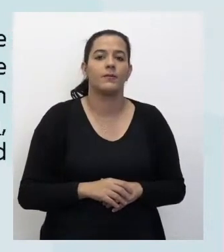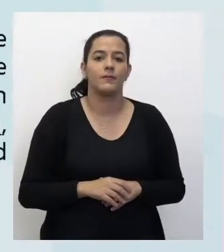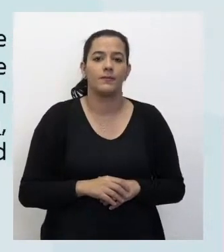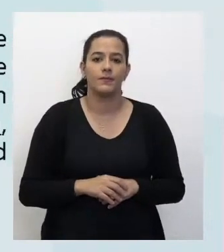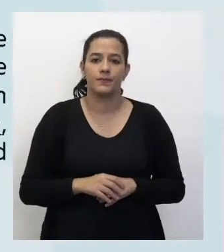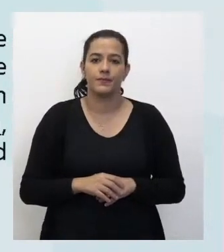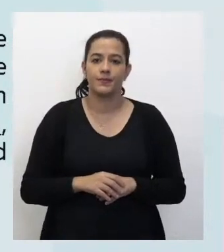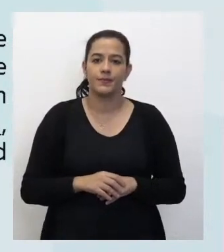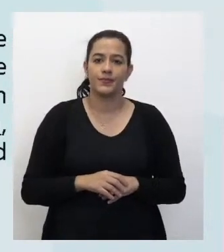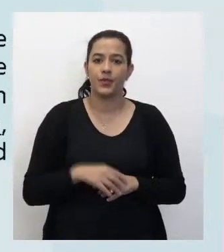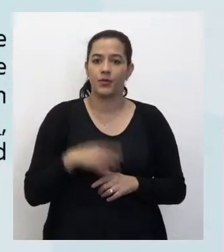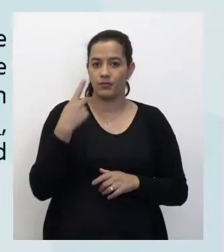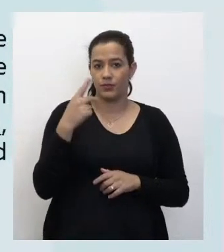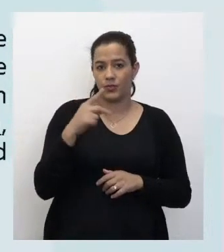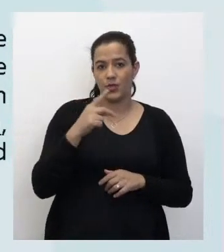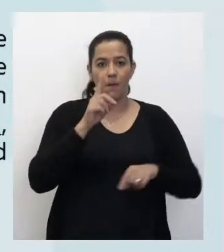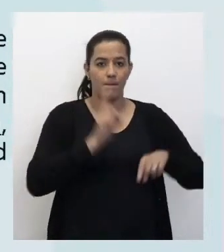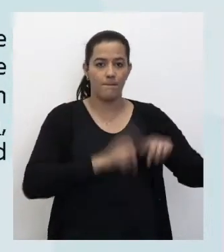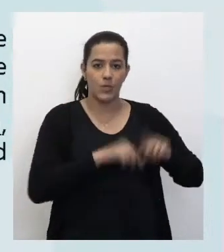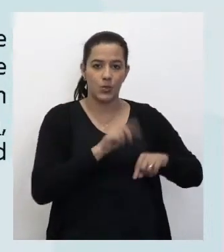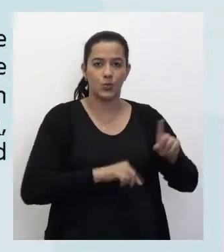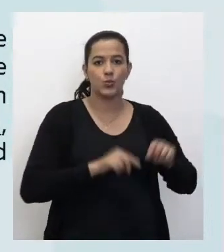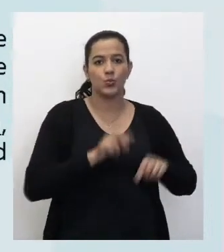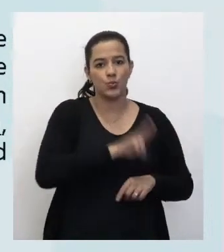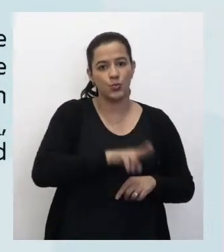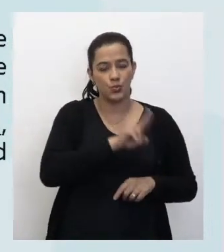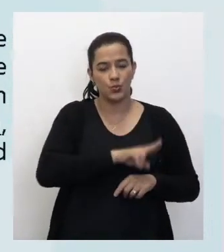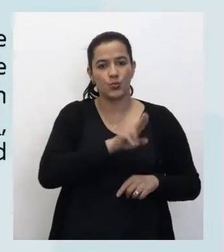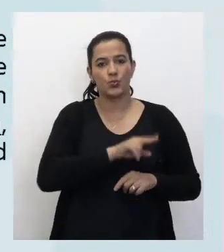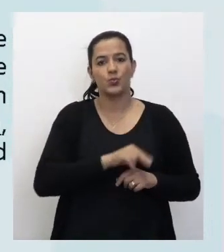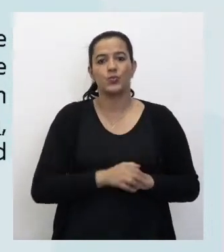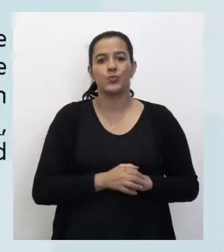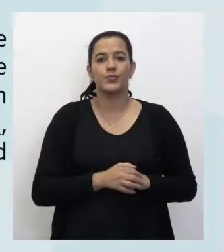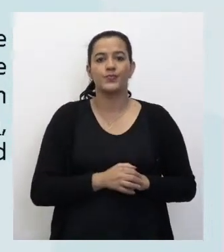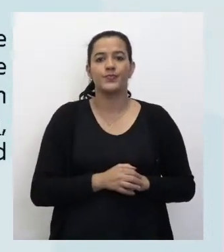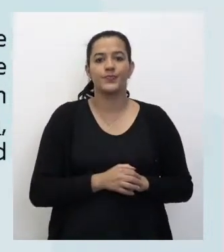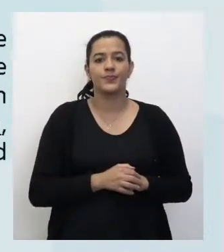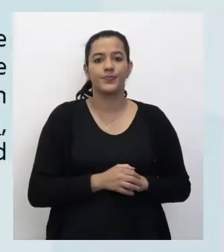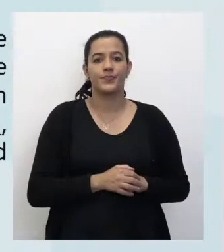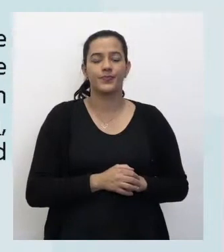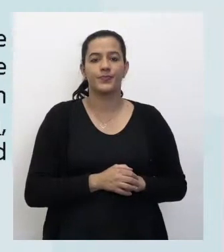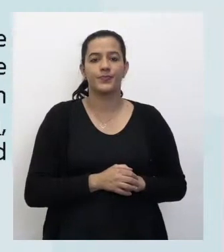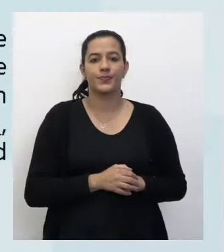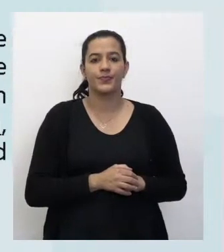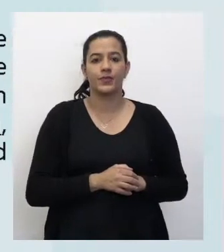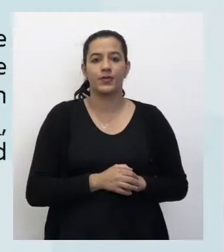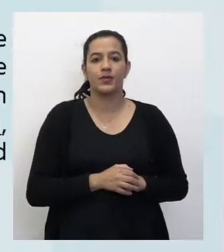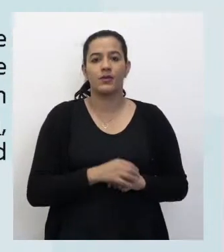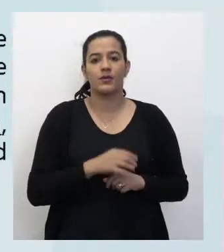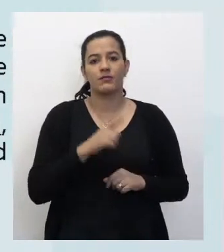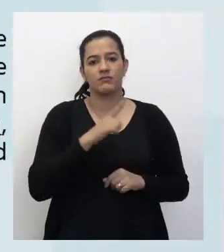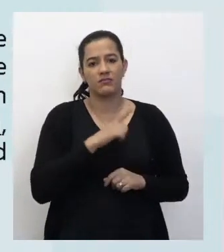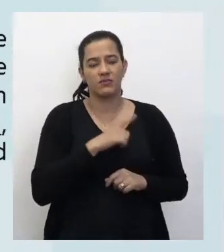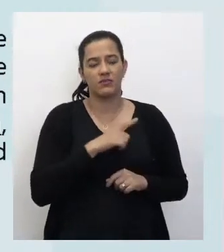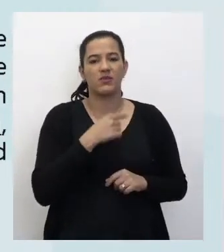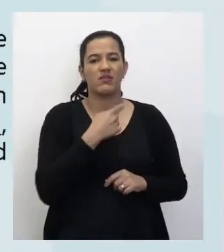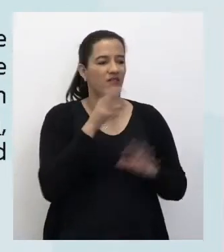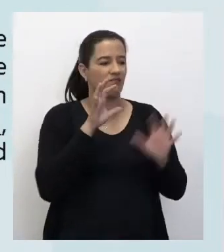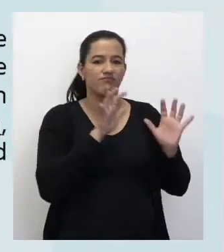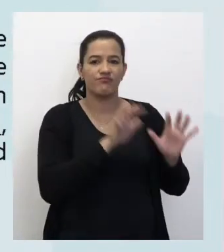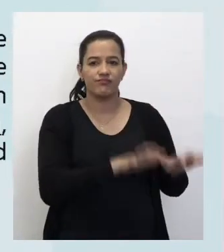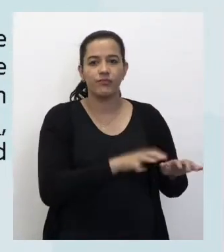de produtos e serviços Impacts the environment in many different ways. Afeta o meio ambiente de